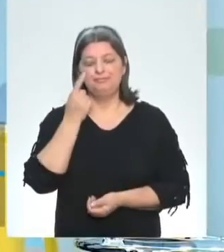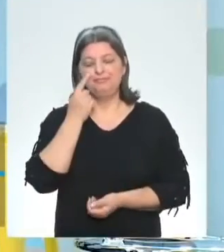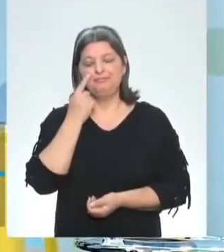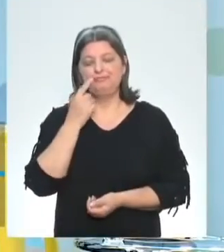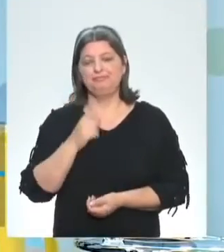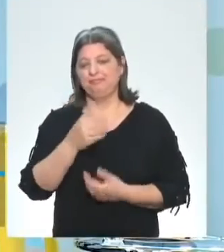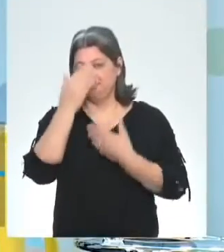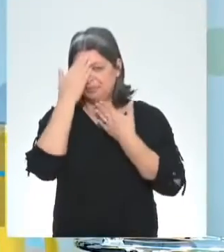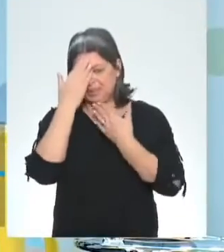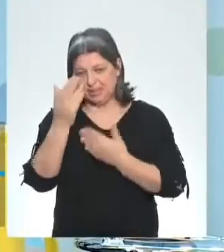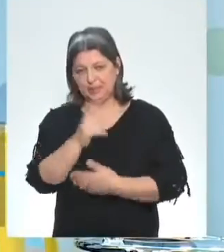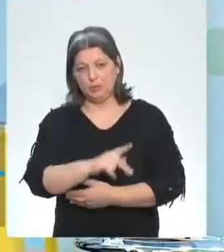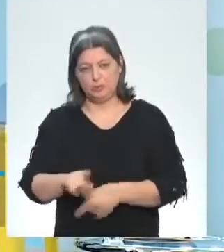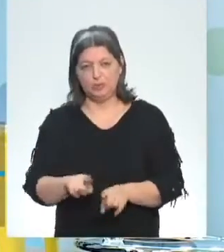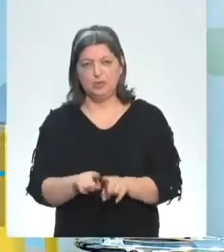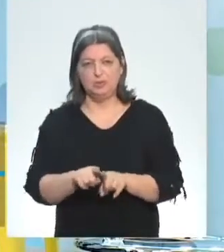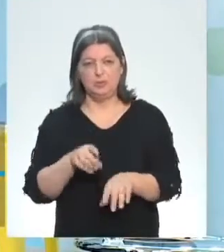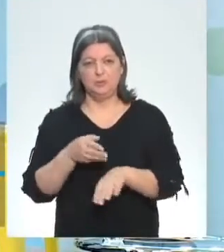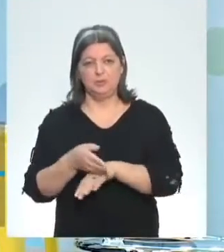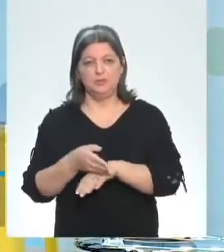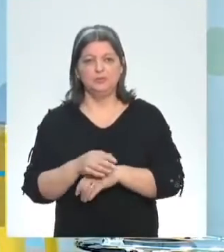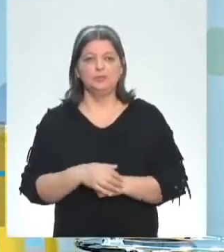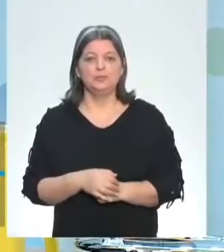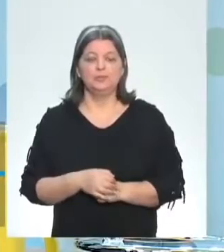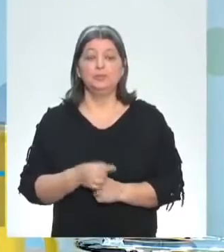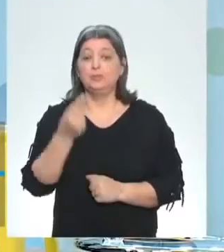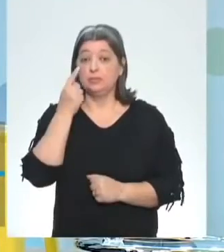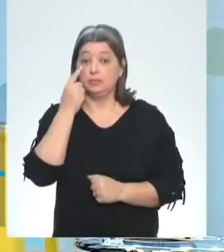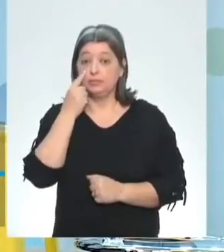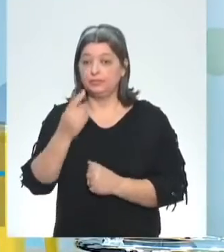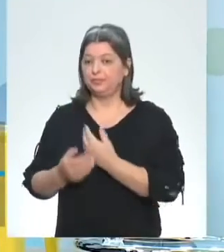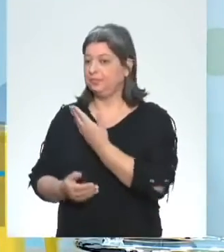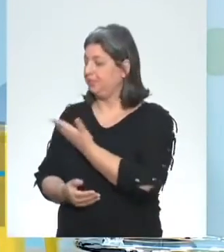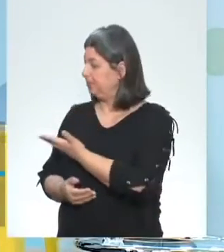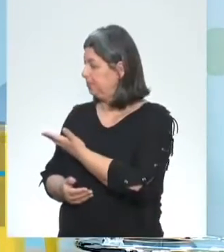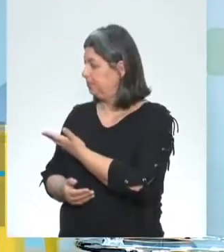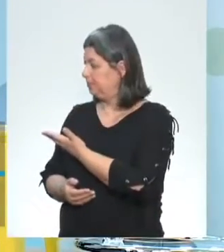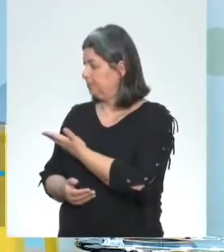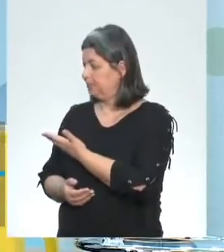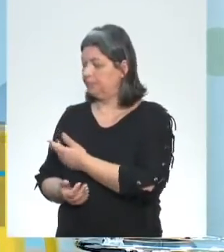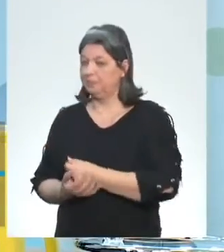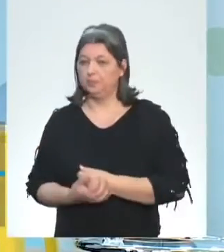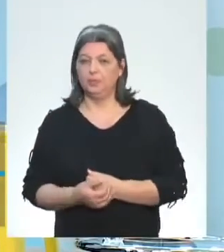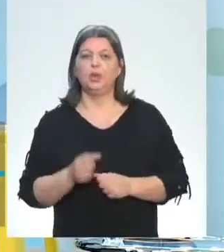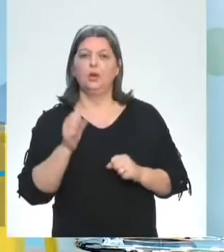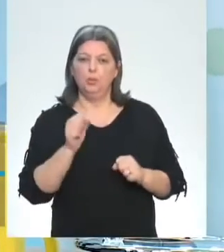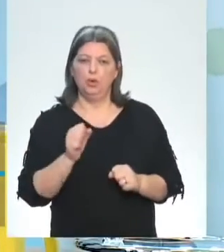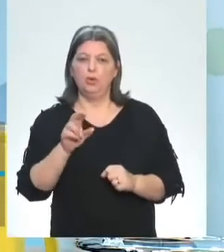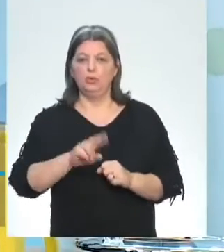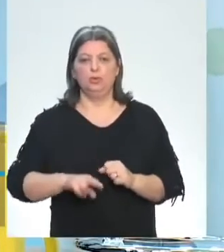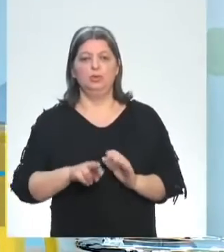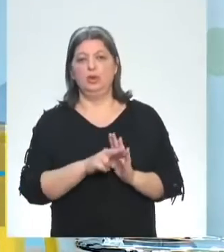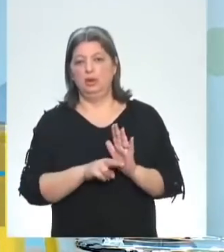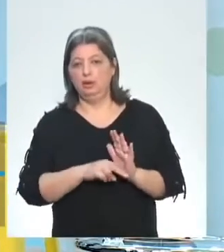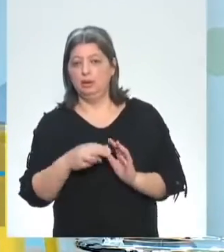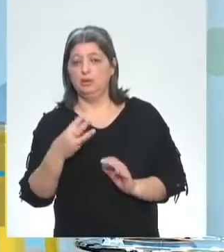Obrigada, professores. Vamos olhar aqui ó, na telinha. Esse vocês podem fazer por regra de 3 ou